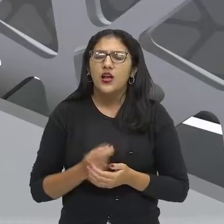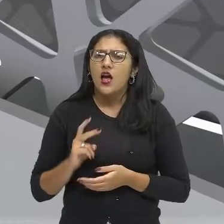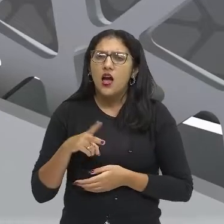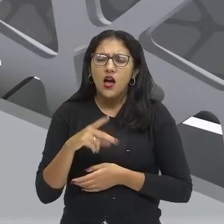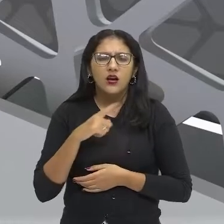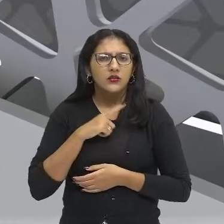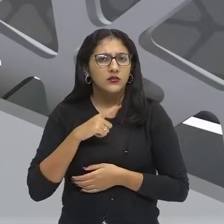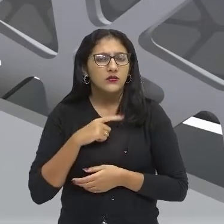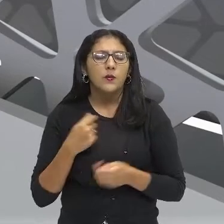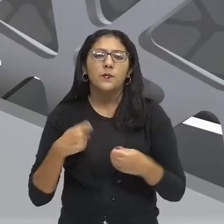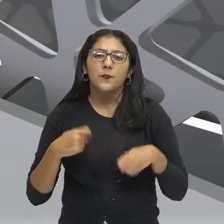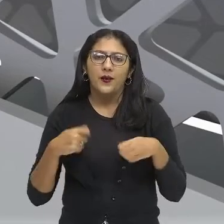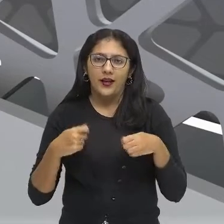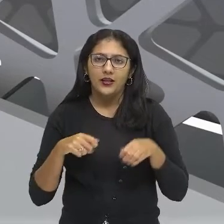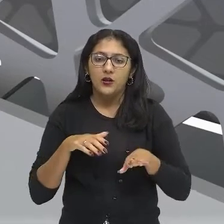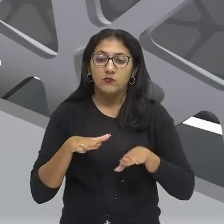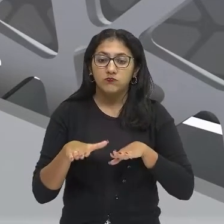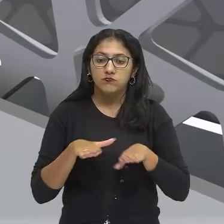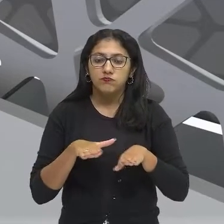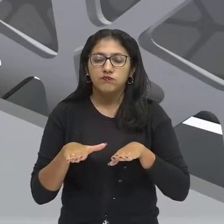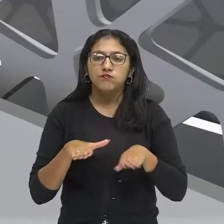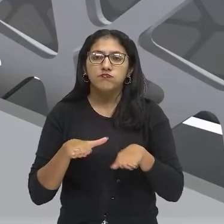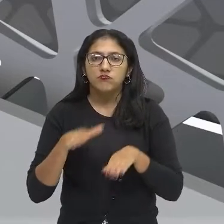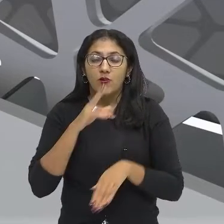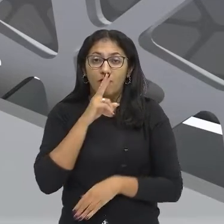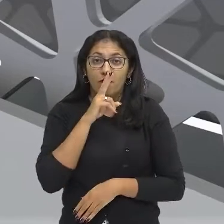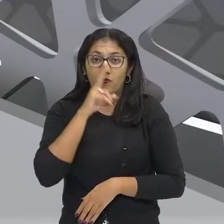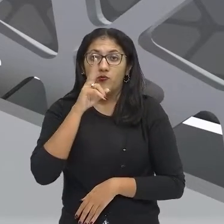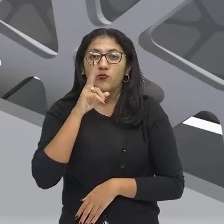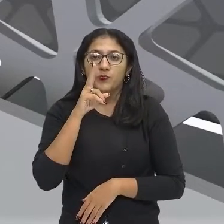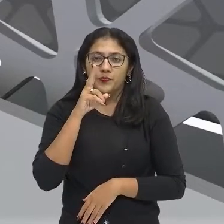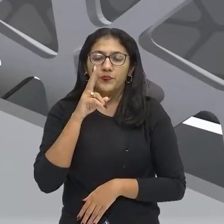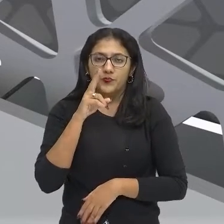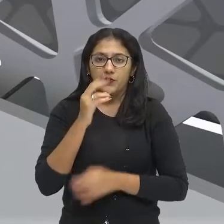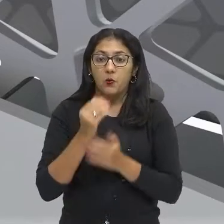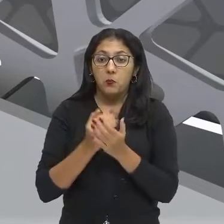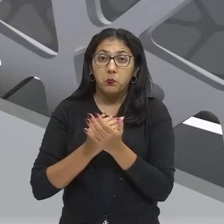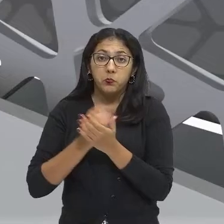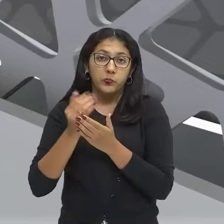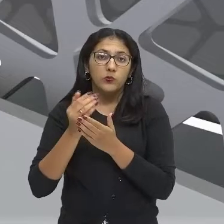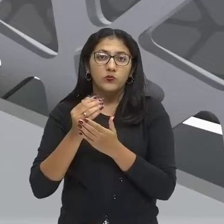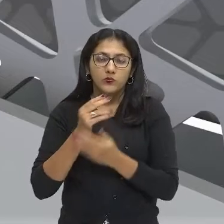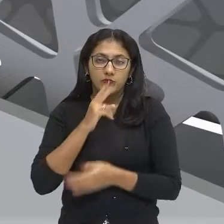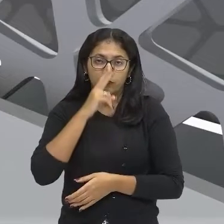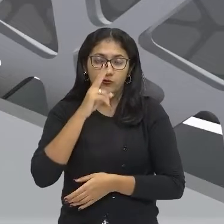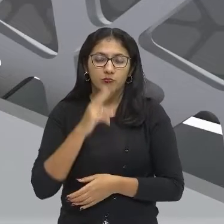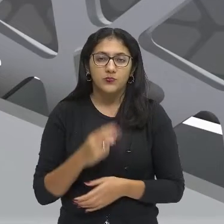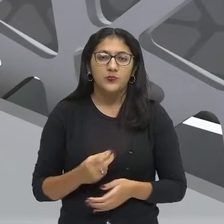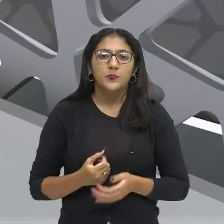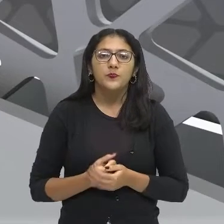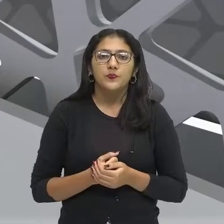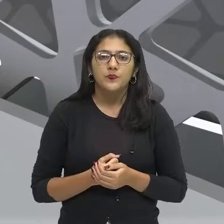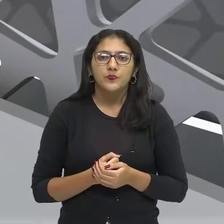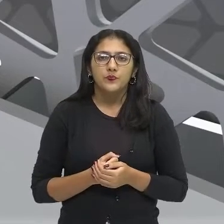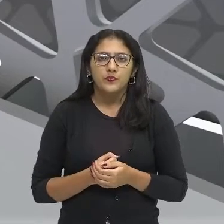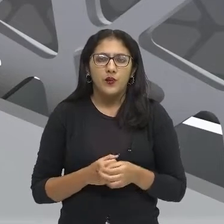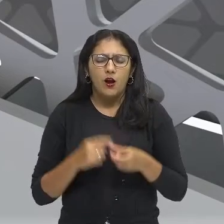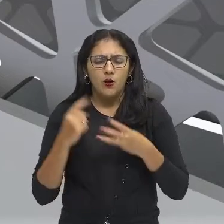que ter essa marcação mais forte, que é quando inicia o compasso. As